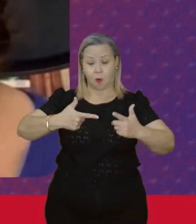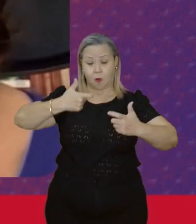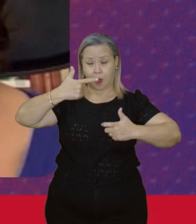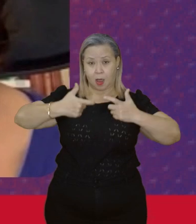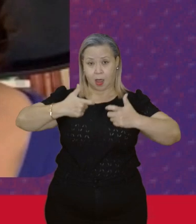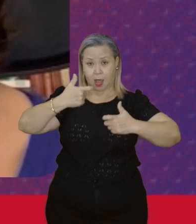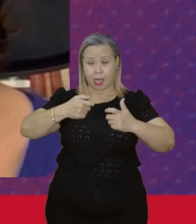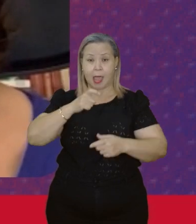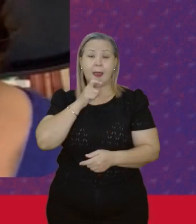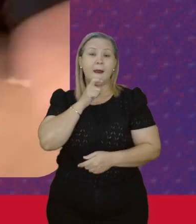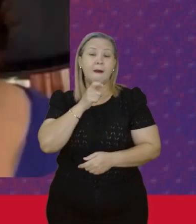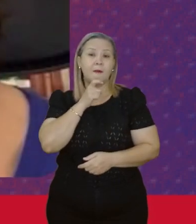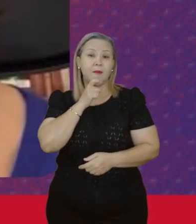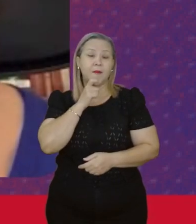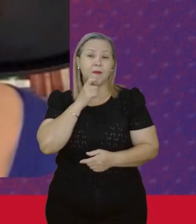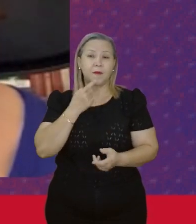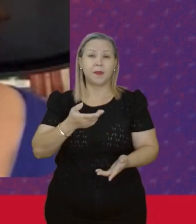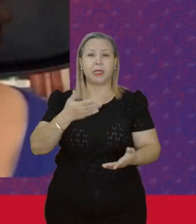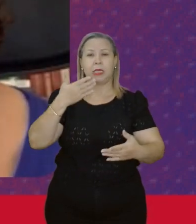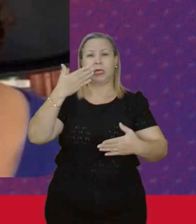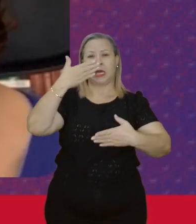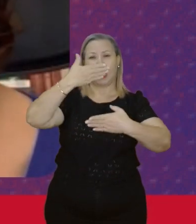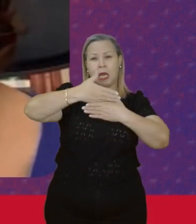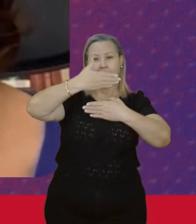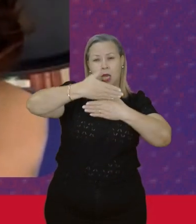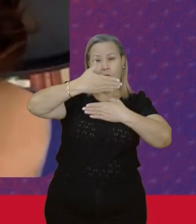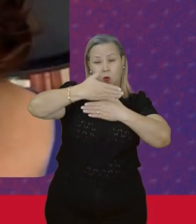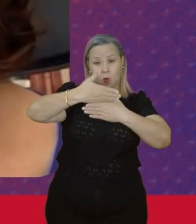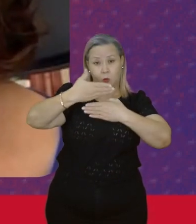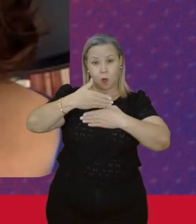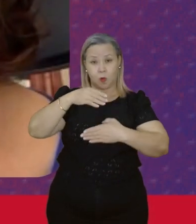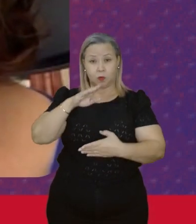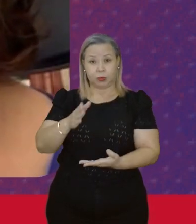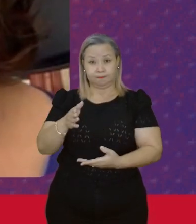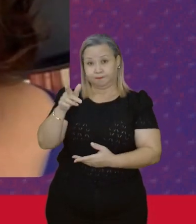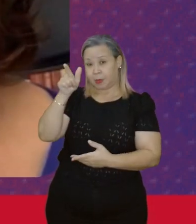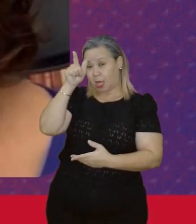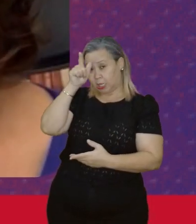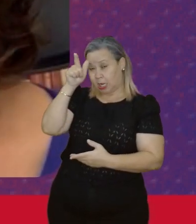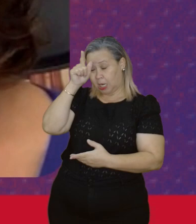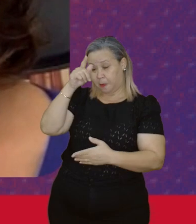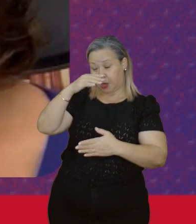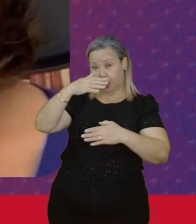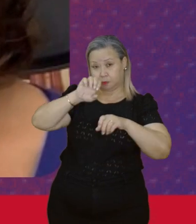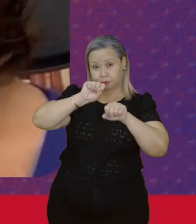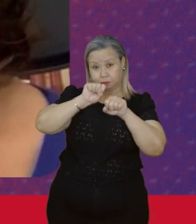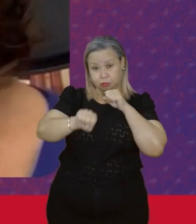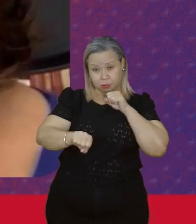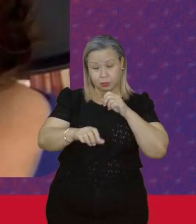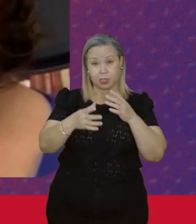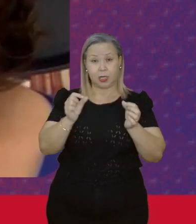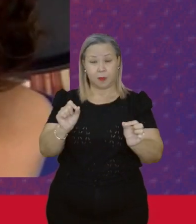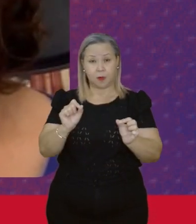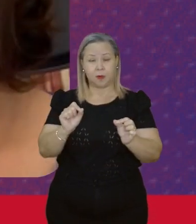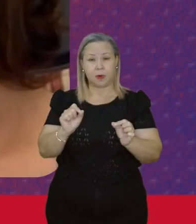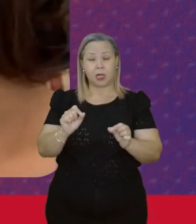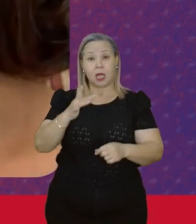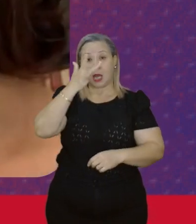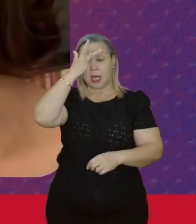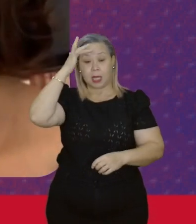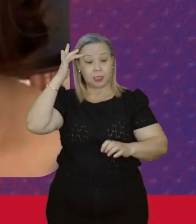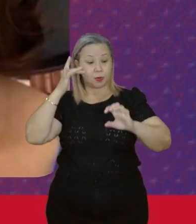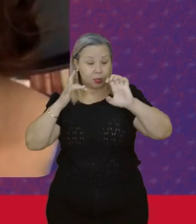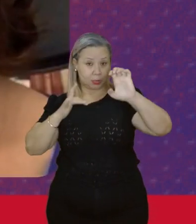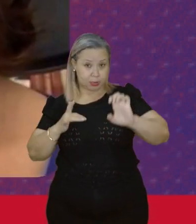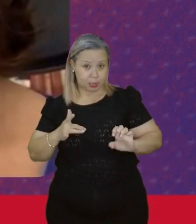com a queda do Muro de Berlim e o fim da União Soviética, as pessoas de esquerda, o que